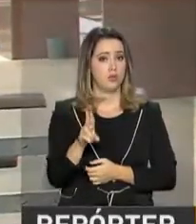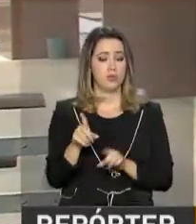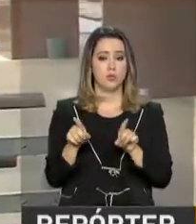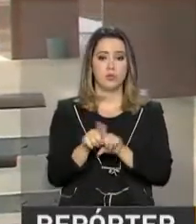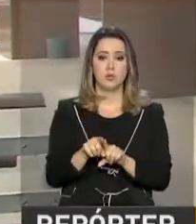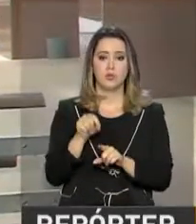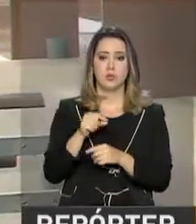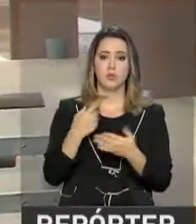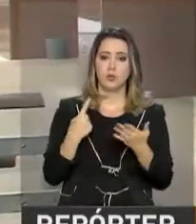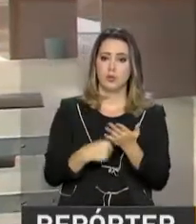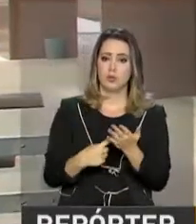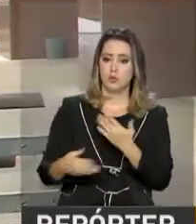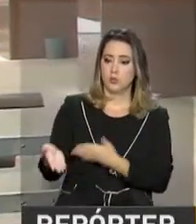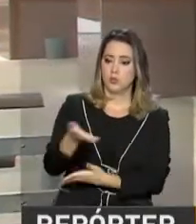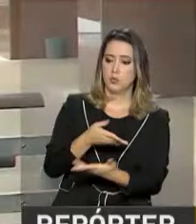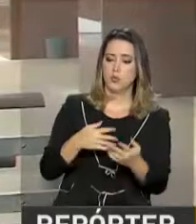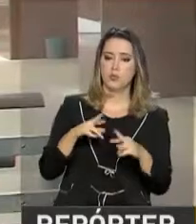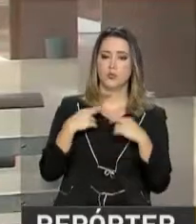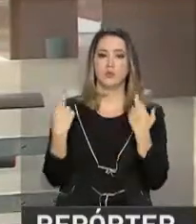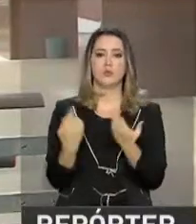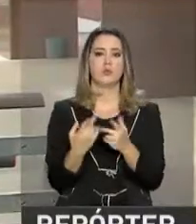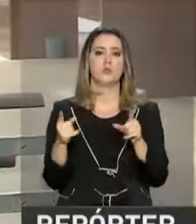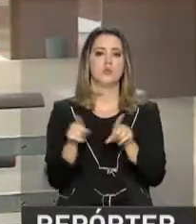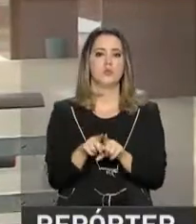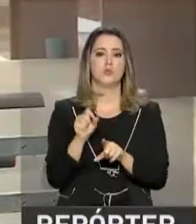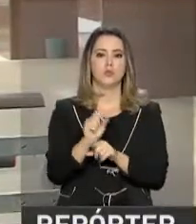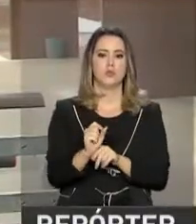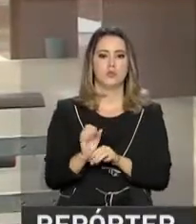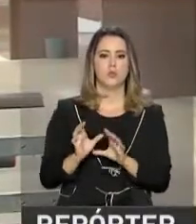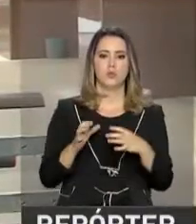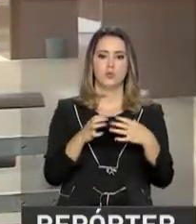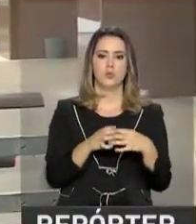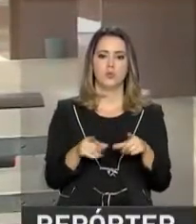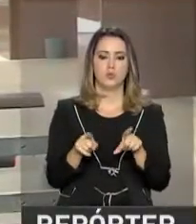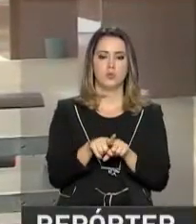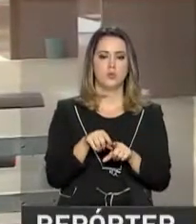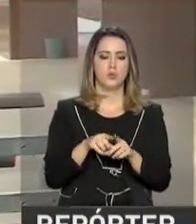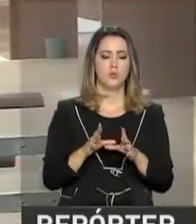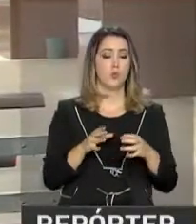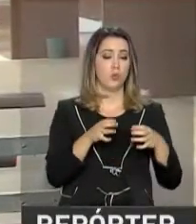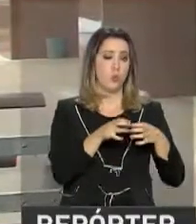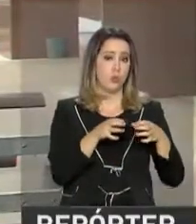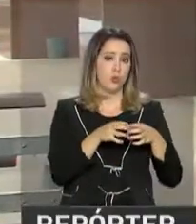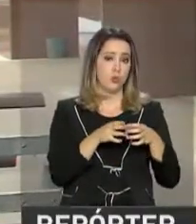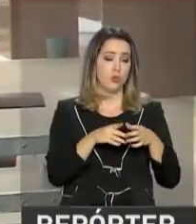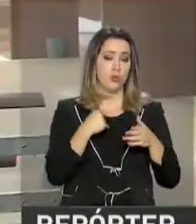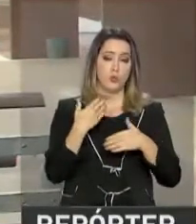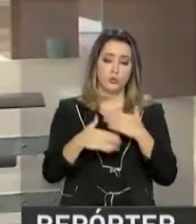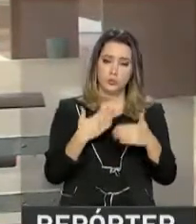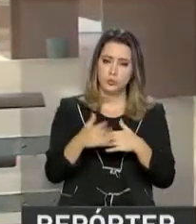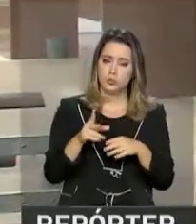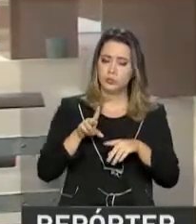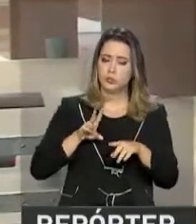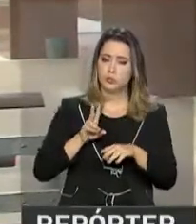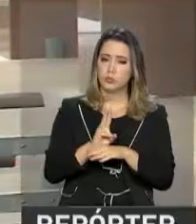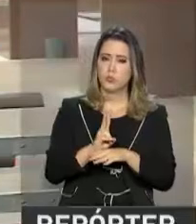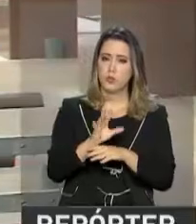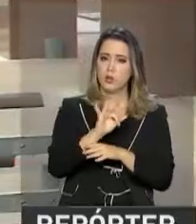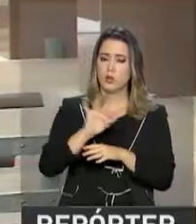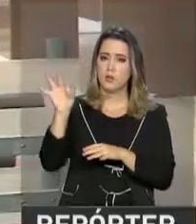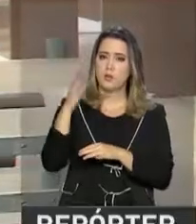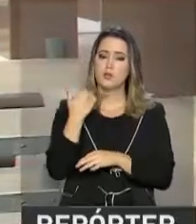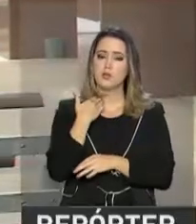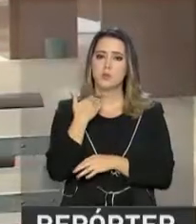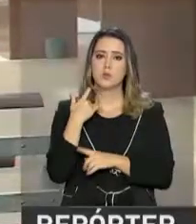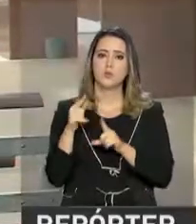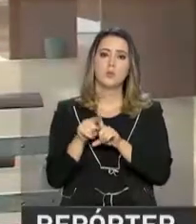uma reunião nesta segunda-feira entre associações de poupadores, o Instituto de Defesa do Consumidor e a Federação Brasileira dos